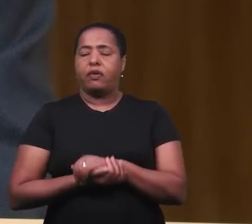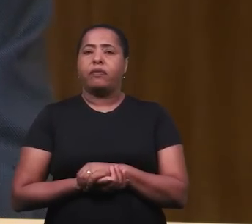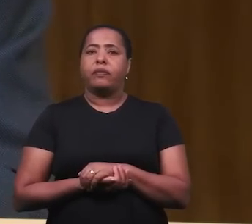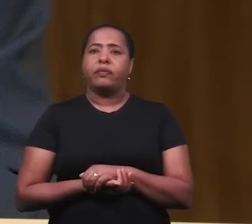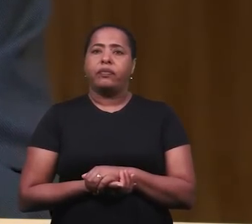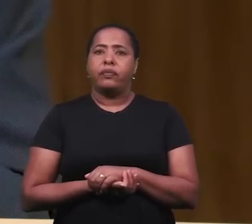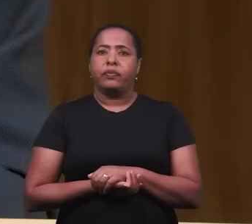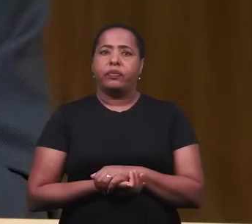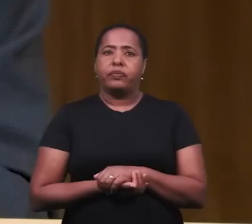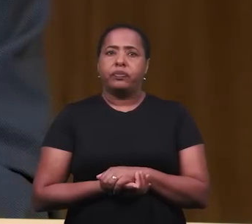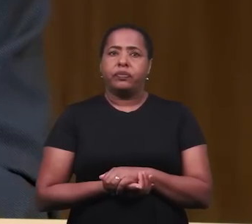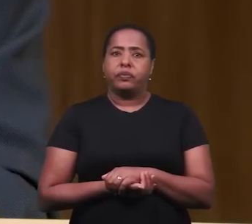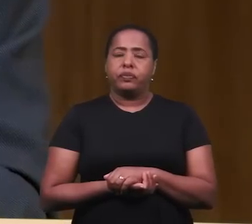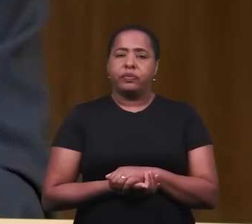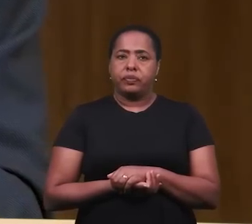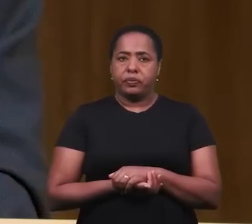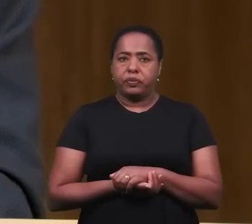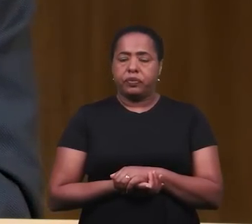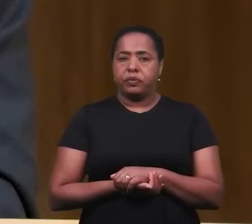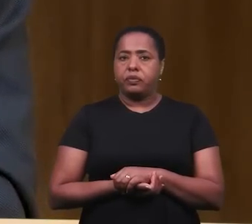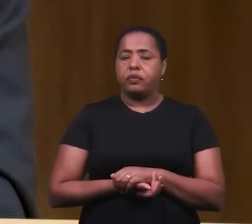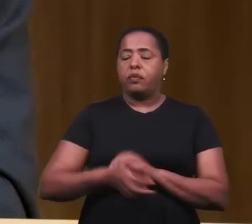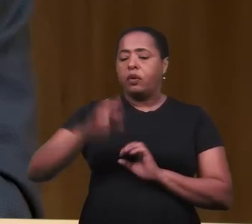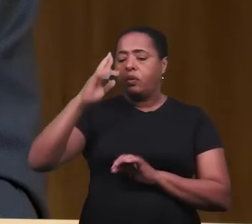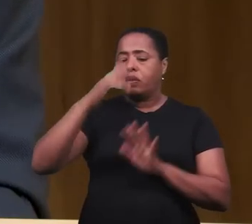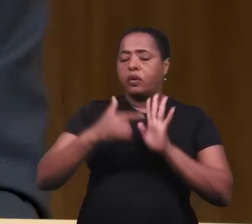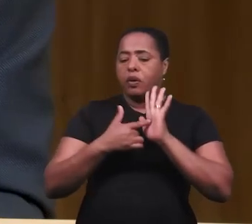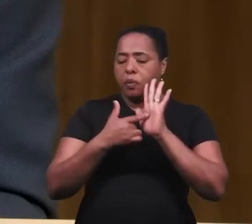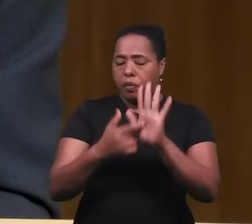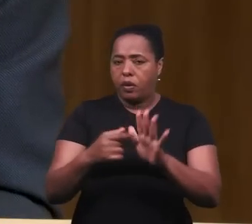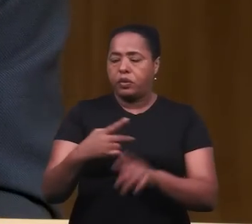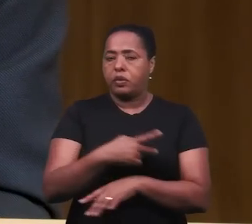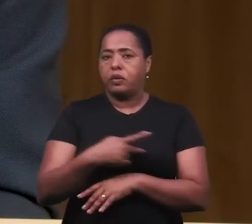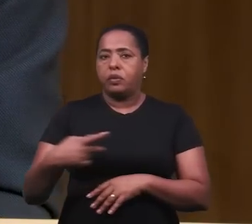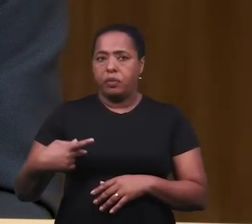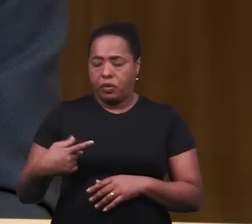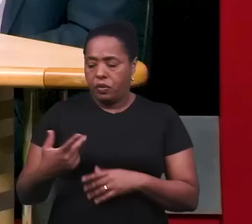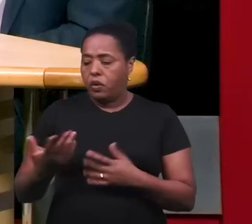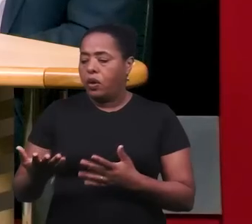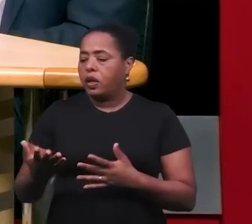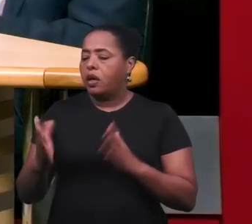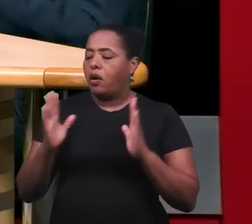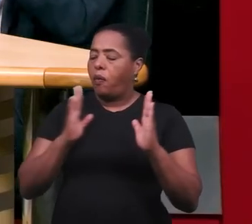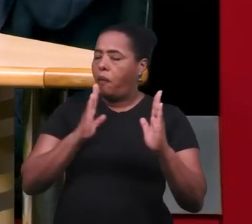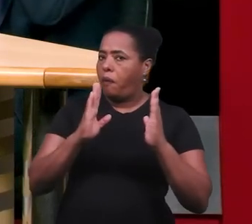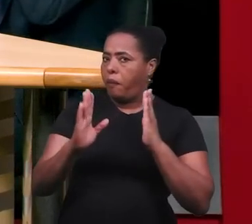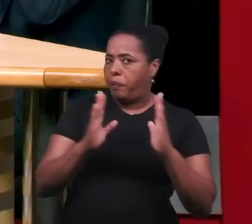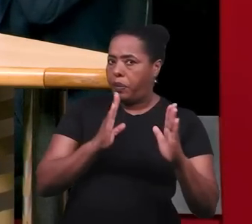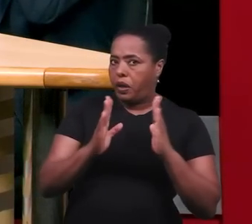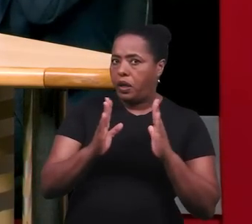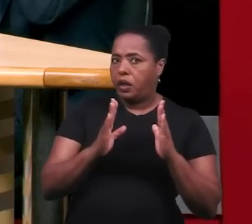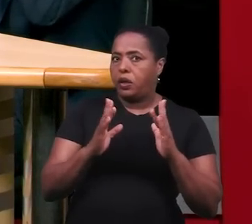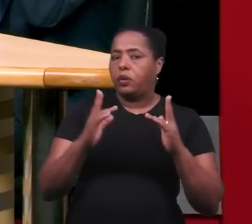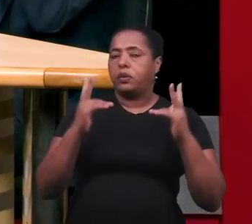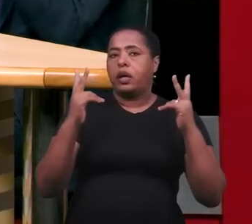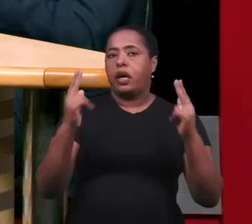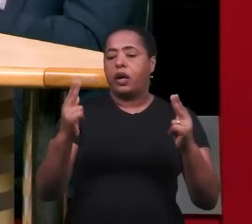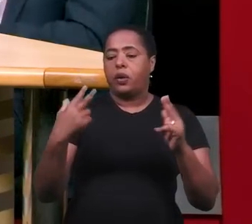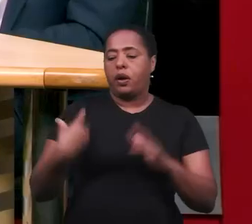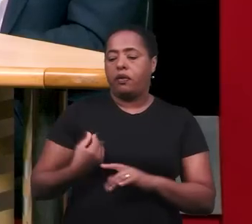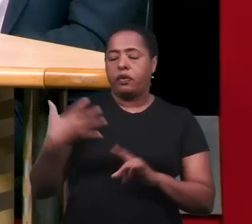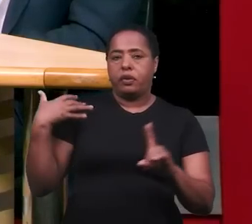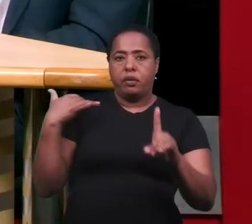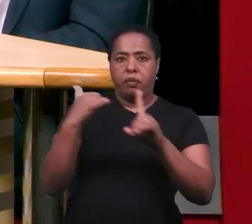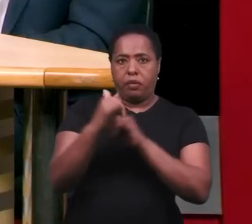família viver e enfrentar aquela fase que eles estão passando. É verdade. O senhor estava falando